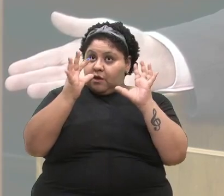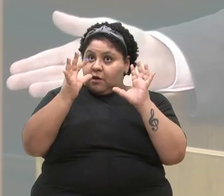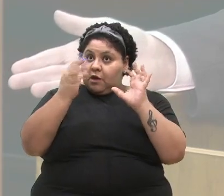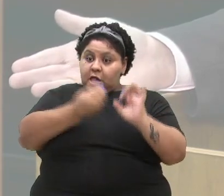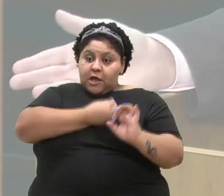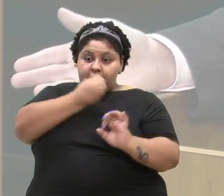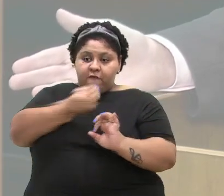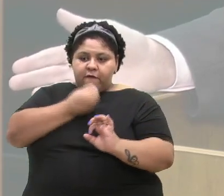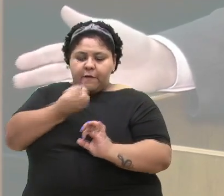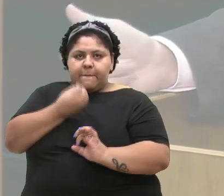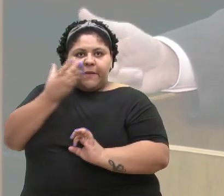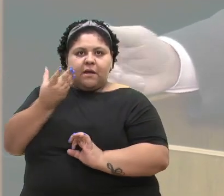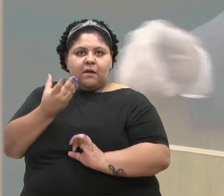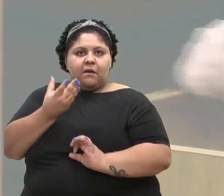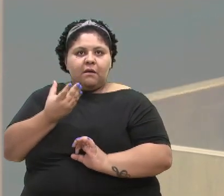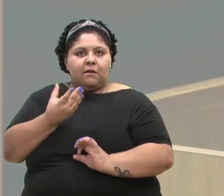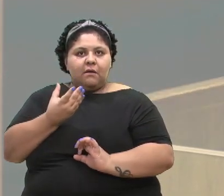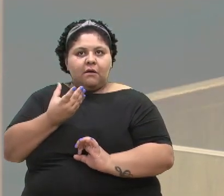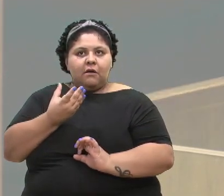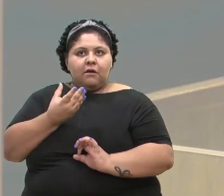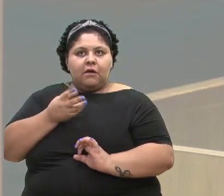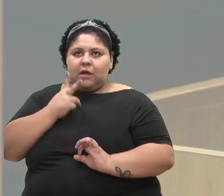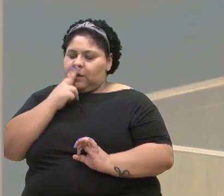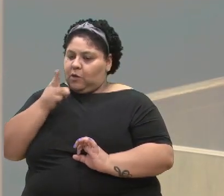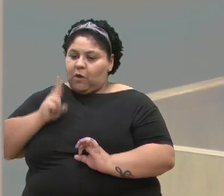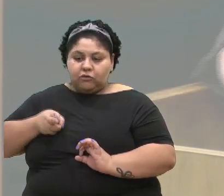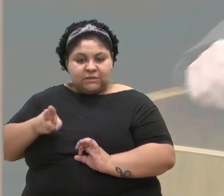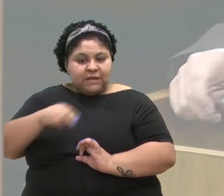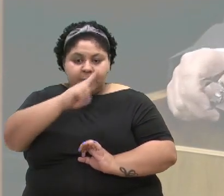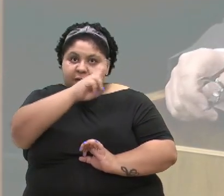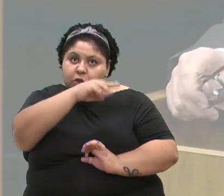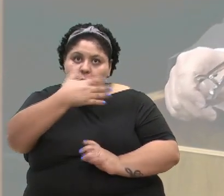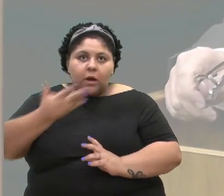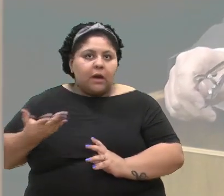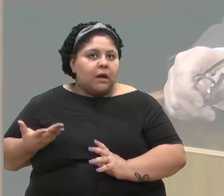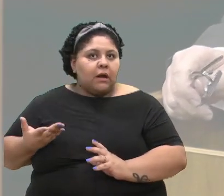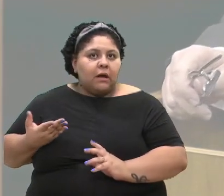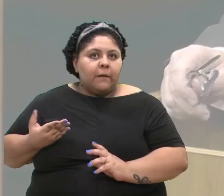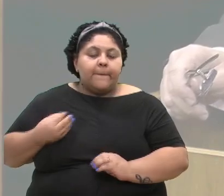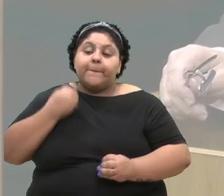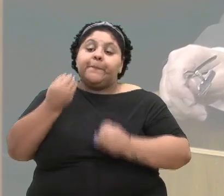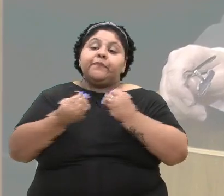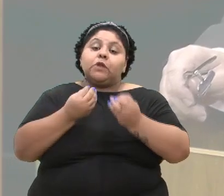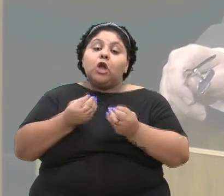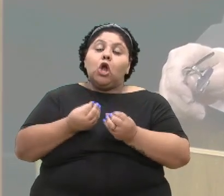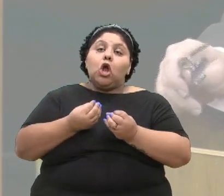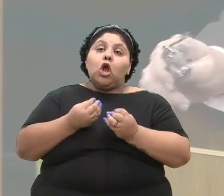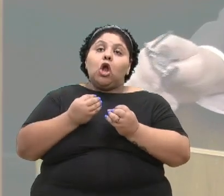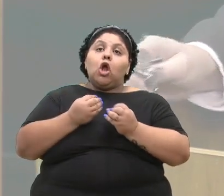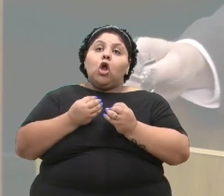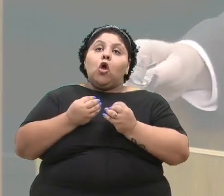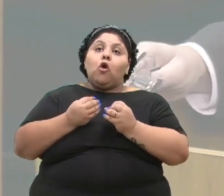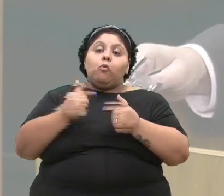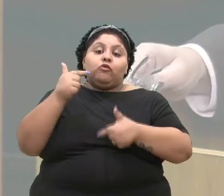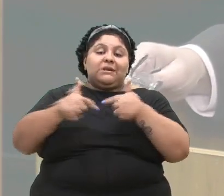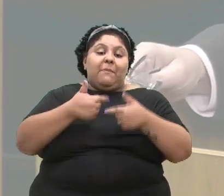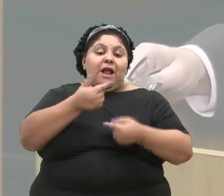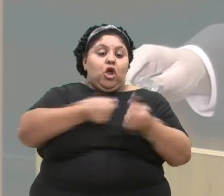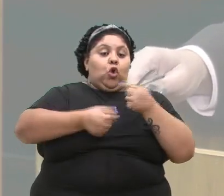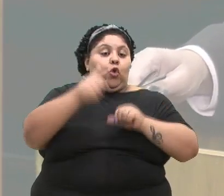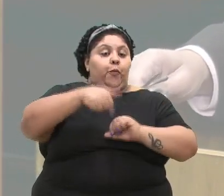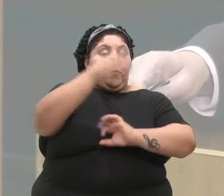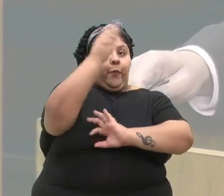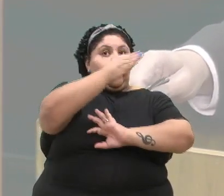não queremos ficar no mesmo estado de sempre. Então, como a atividade econômica no Brasil está